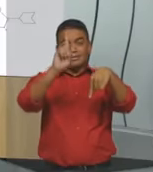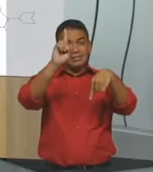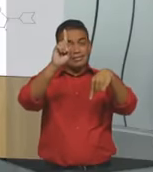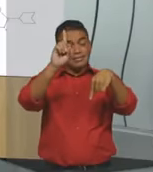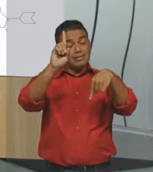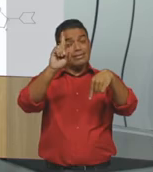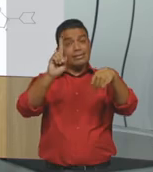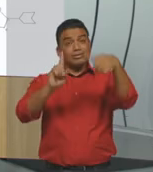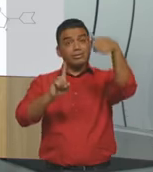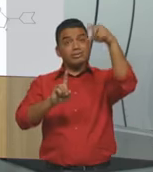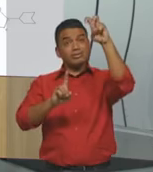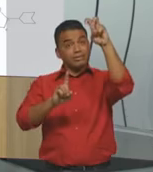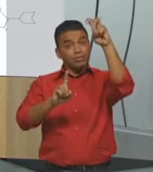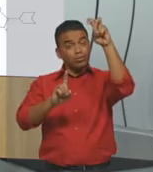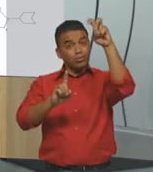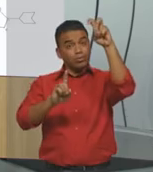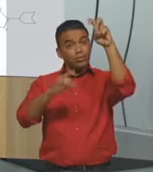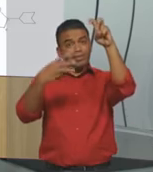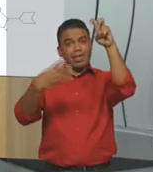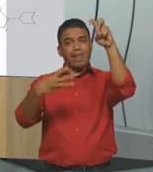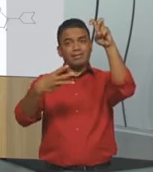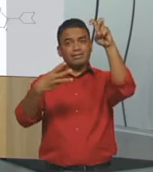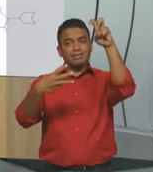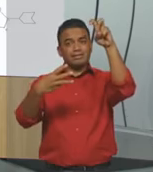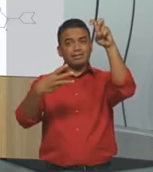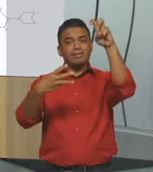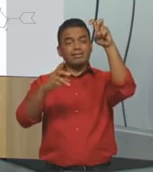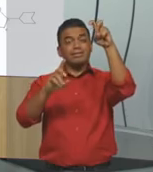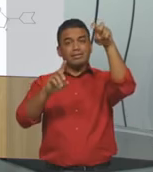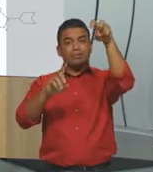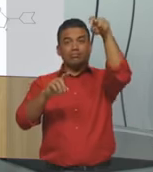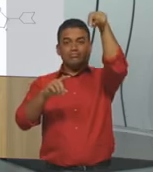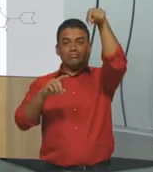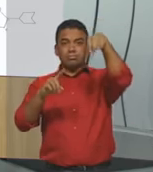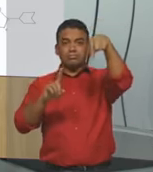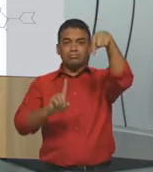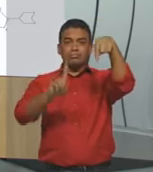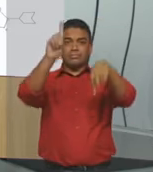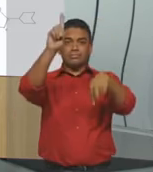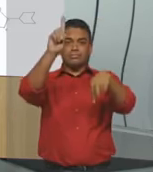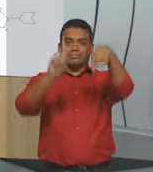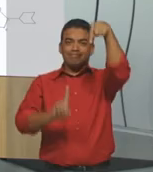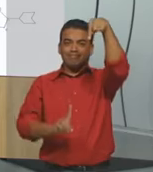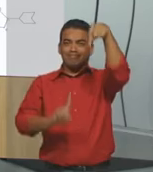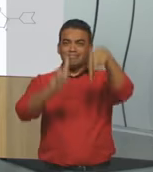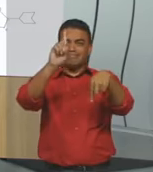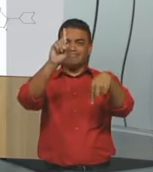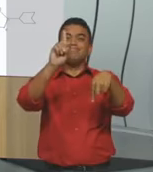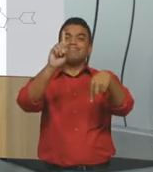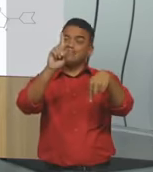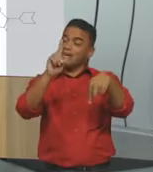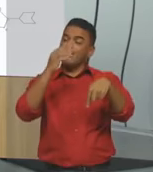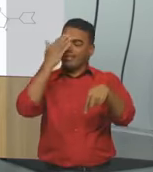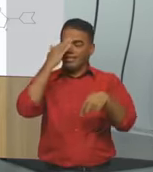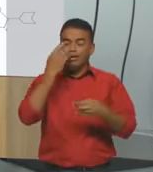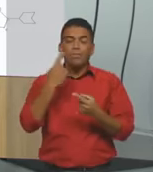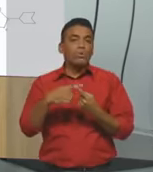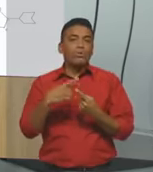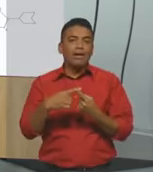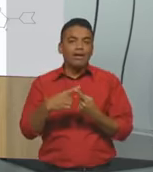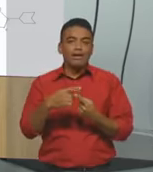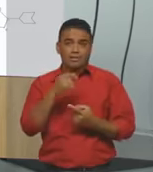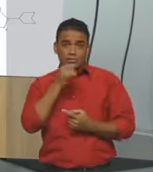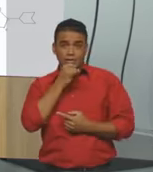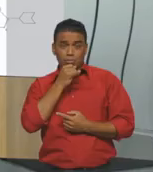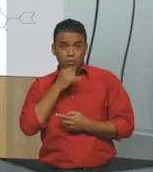5 linhas para 3 linhas. A gente vai ver, compreender o porquê disso. Então, se uma ponta minha